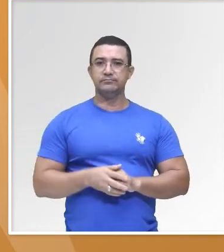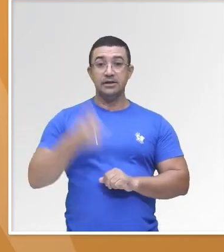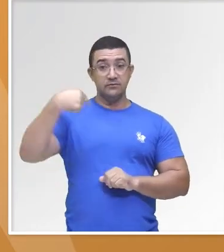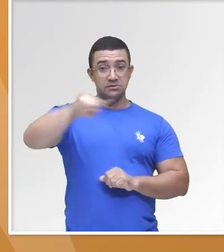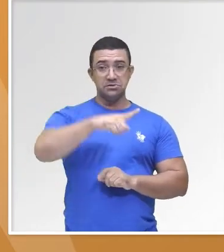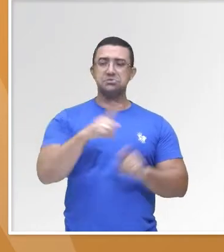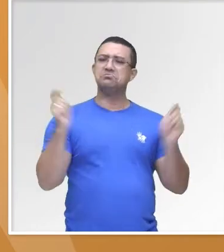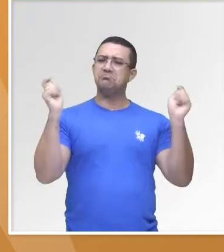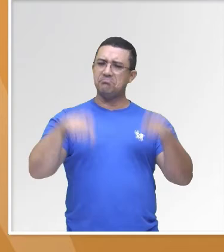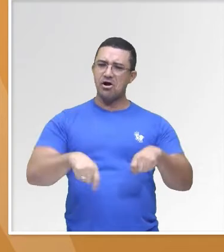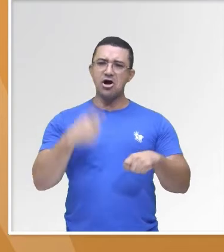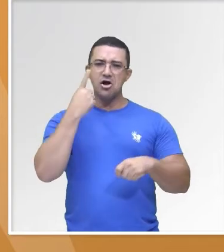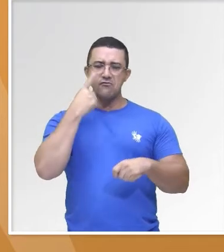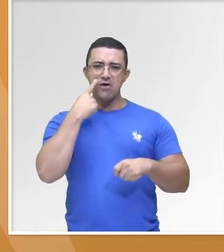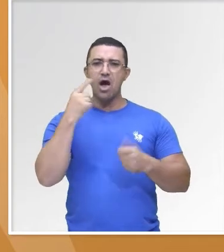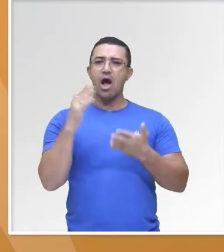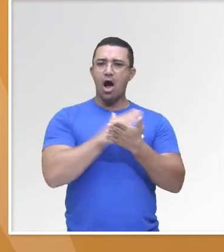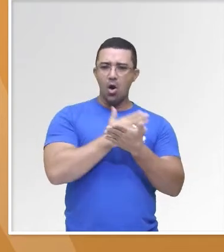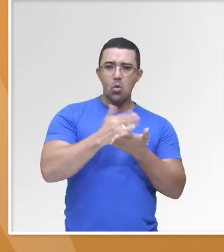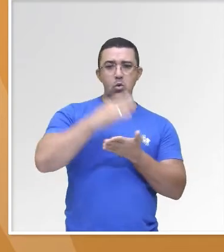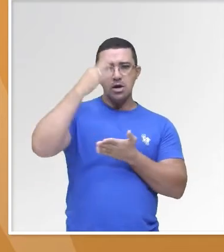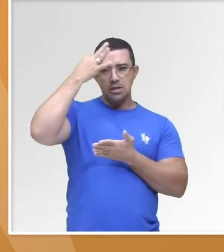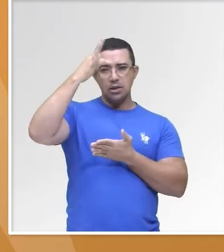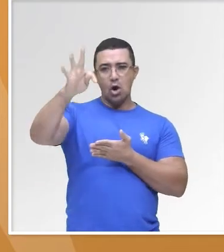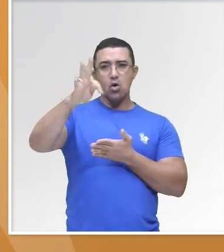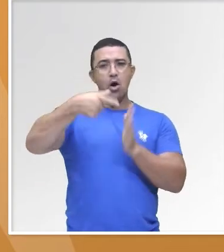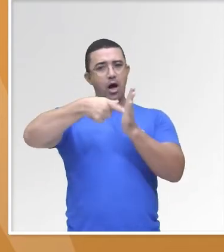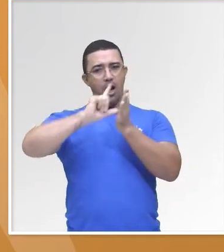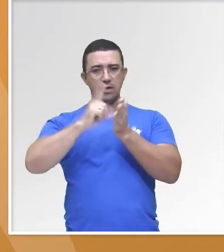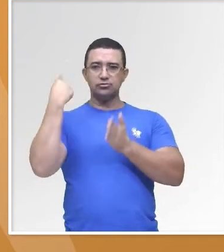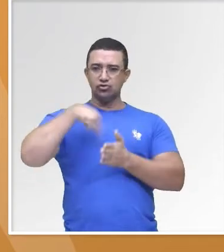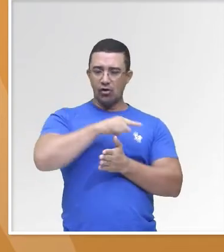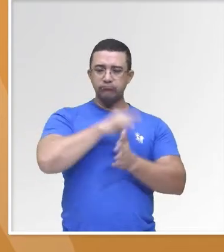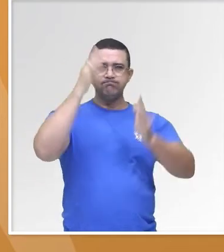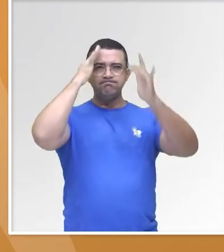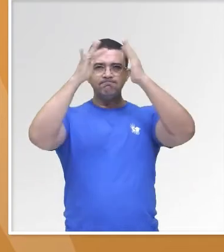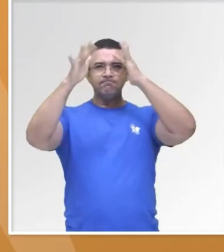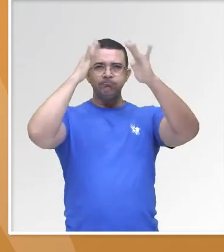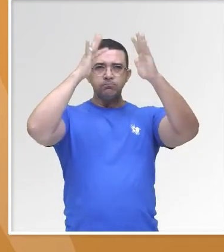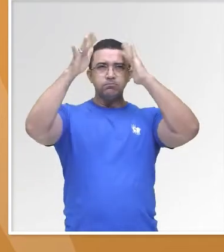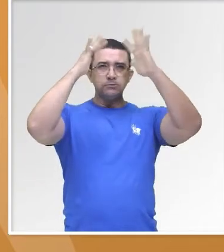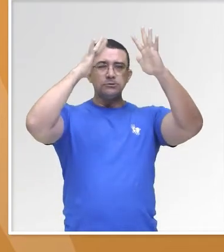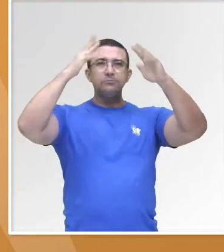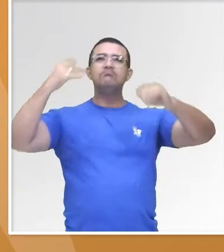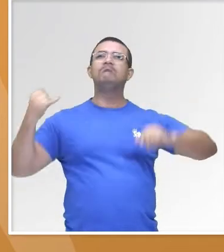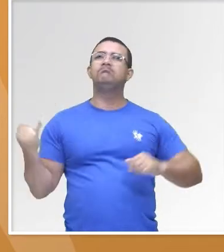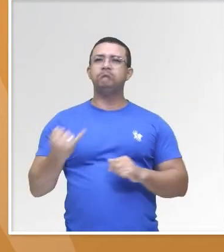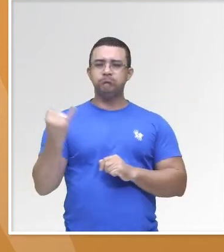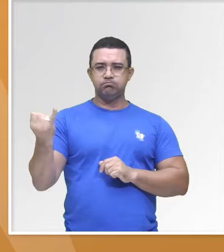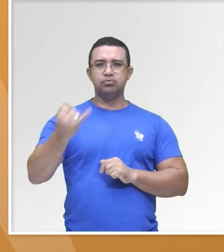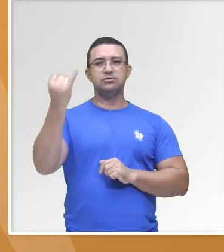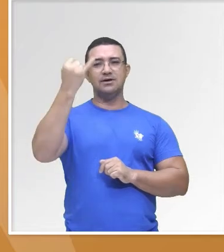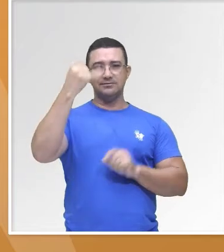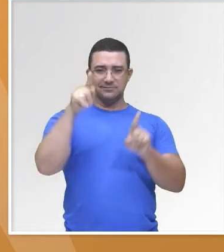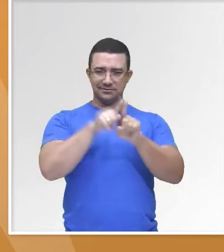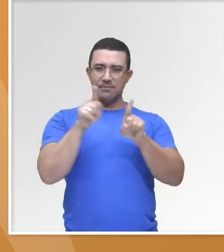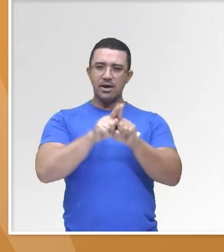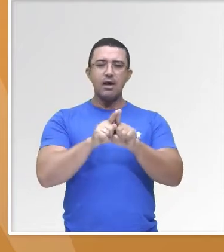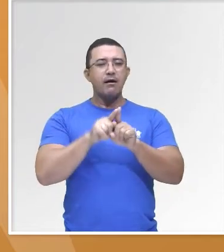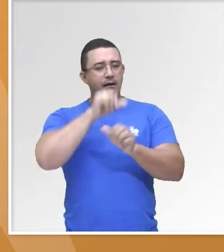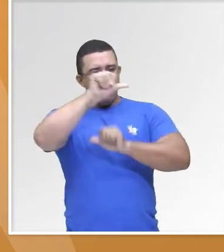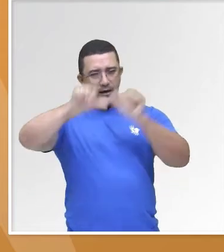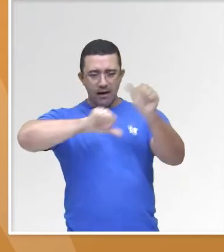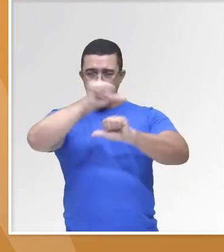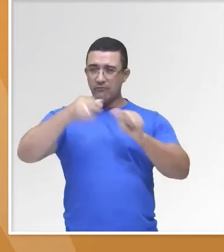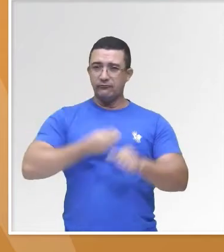ver, muitos vieram antes de nós, trazendo reflexões bastante importantes e que transformam as nossas vidas